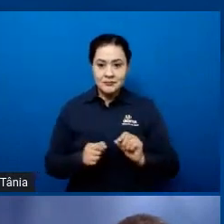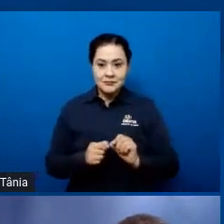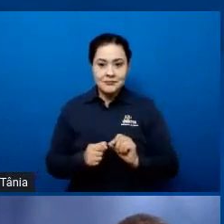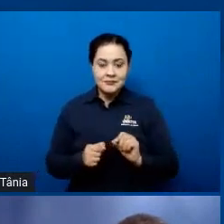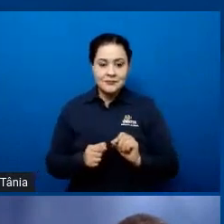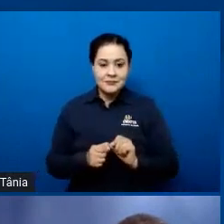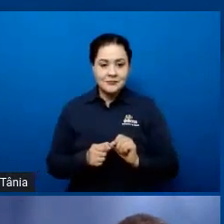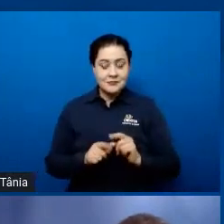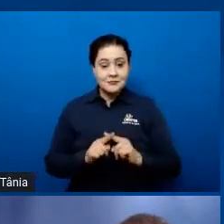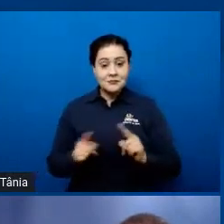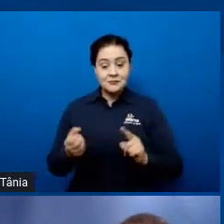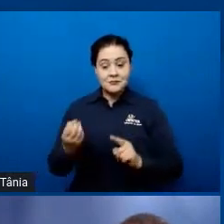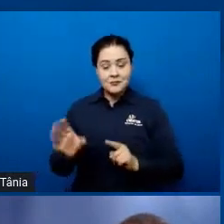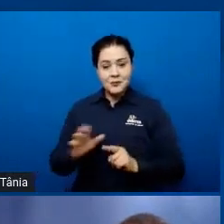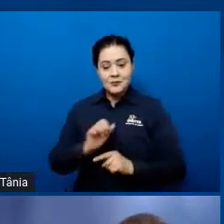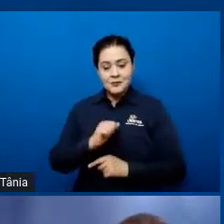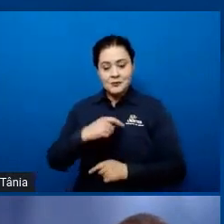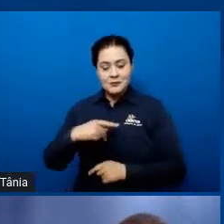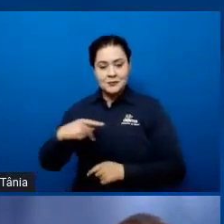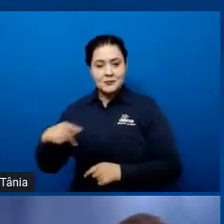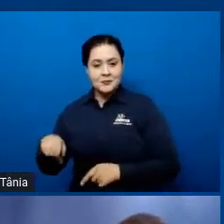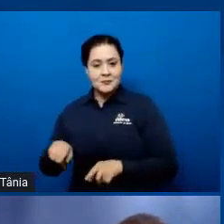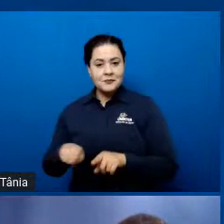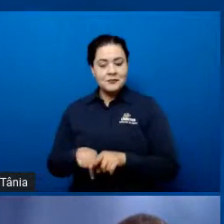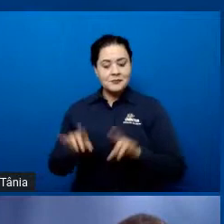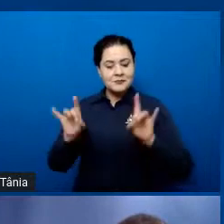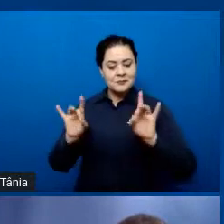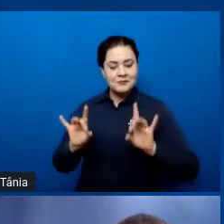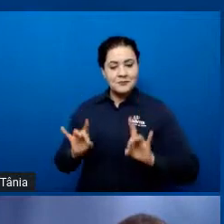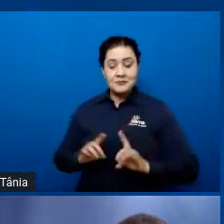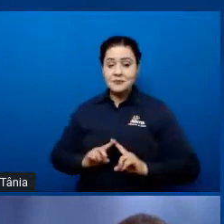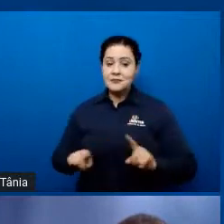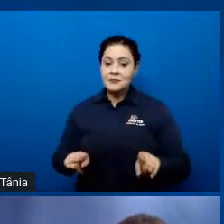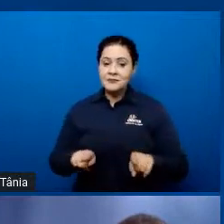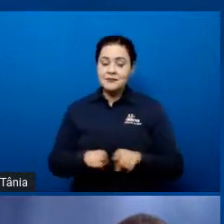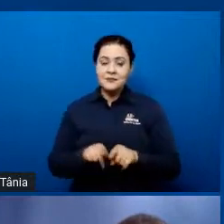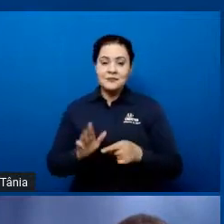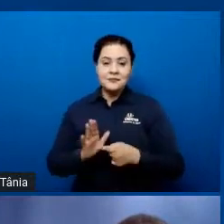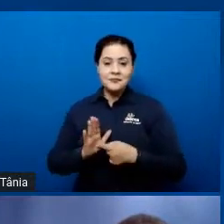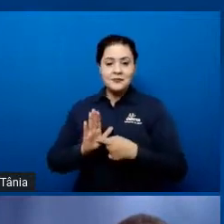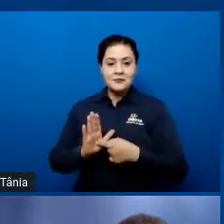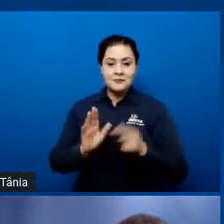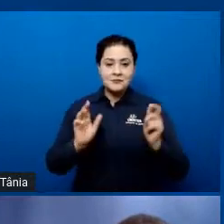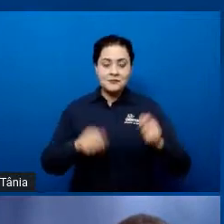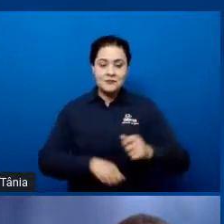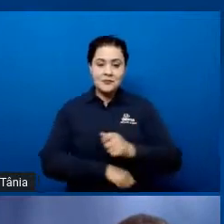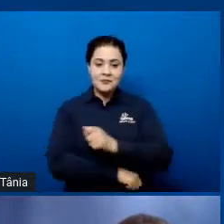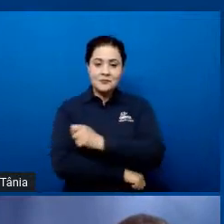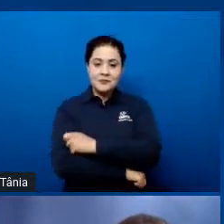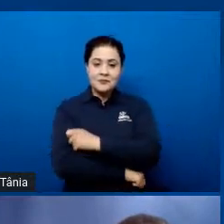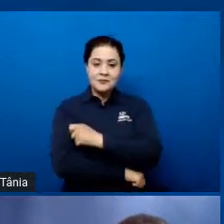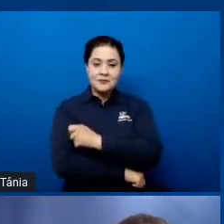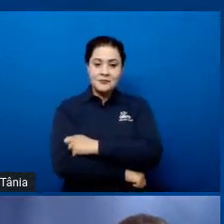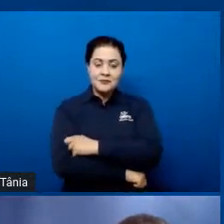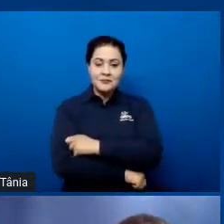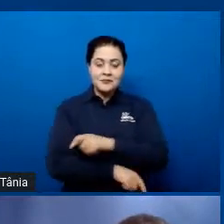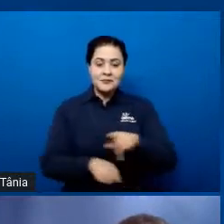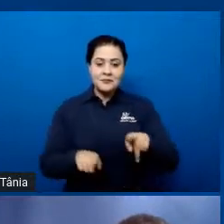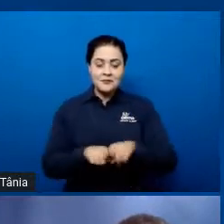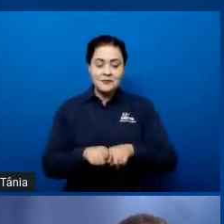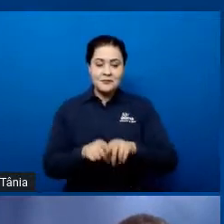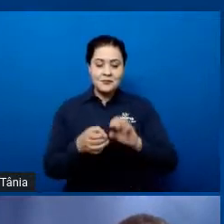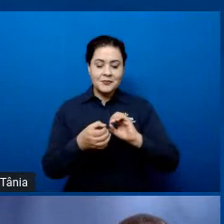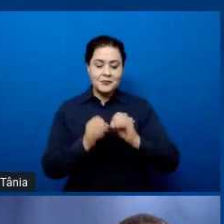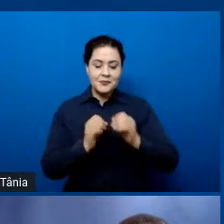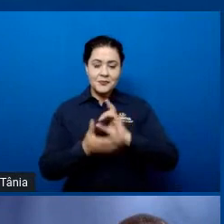né? Ou com apps exclusivos, e também mostrar a possibilidade para esses alunos de animação, games e design, para que